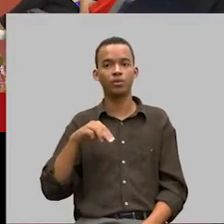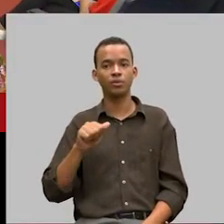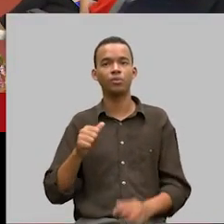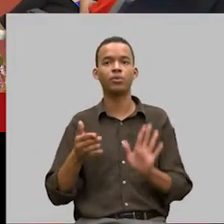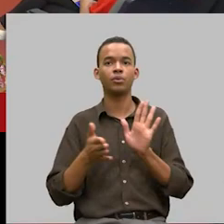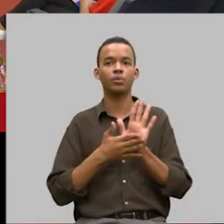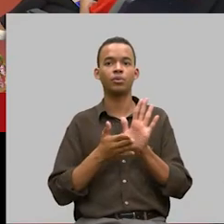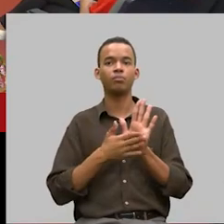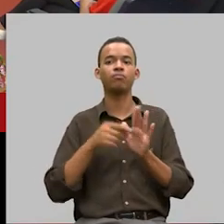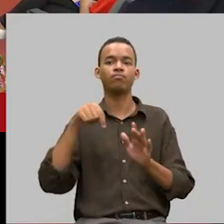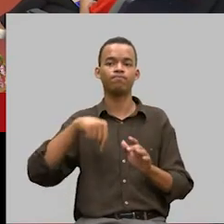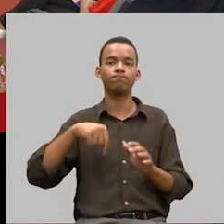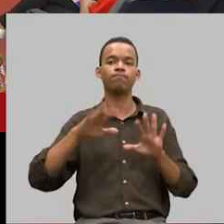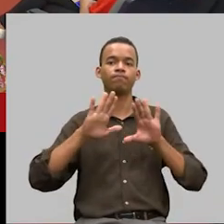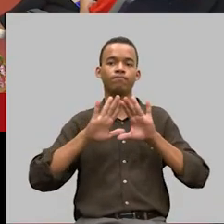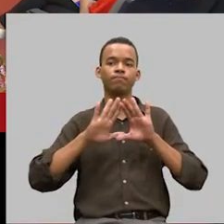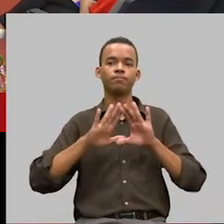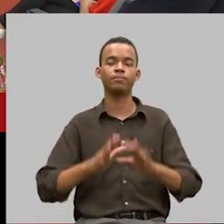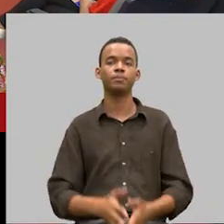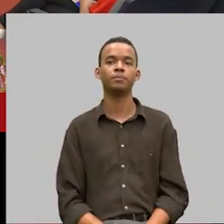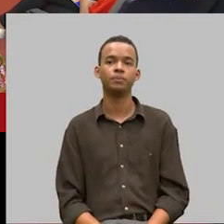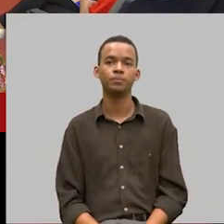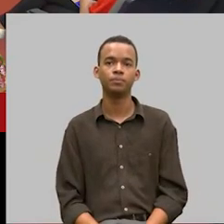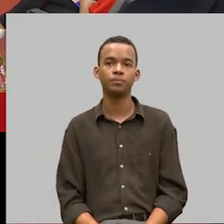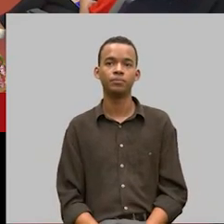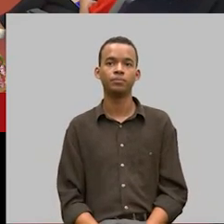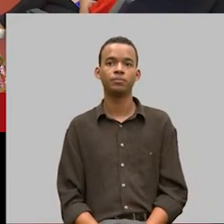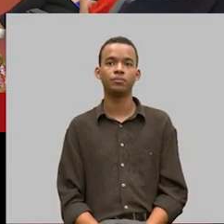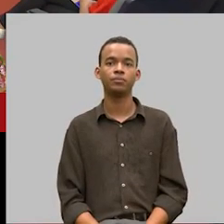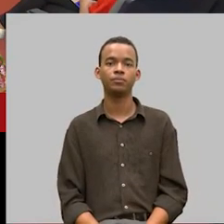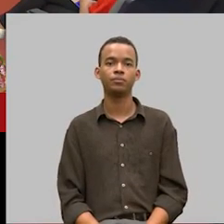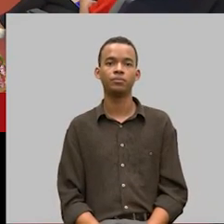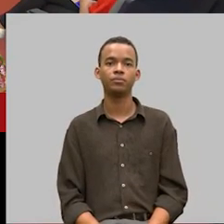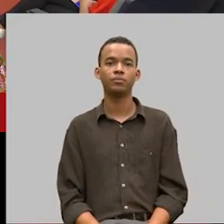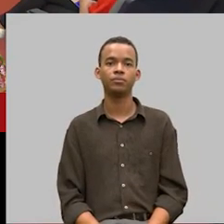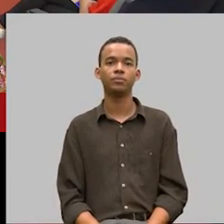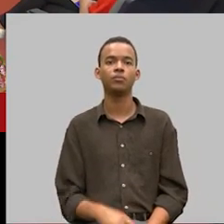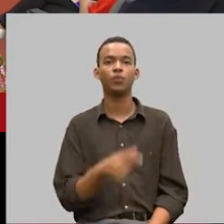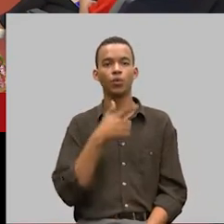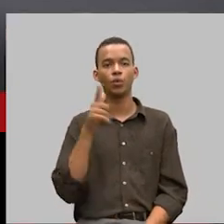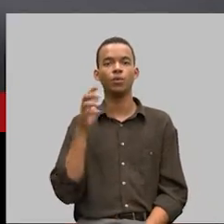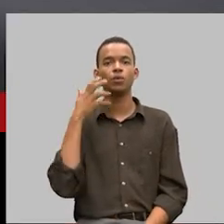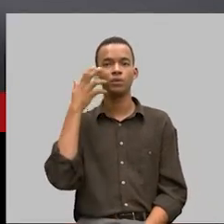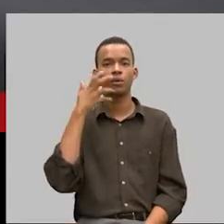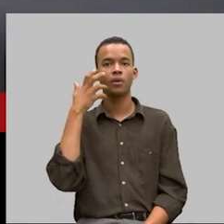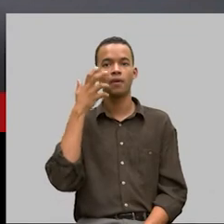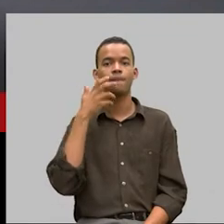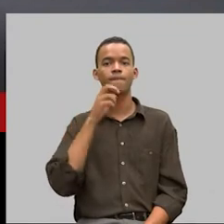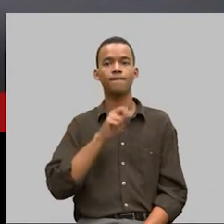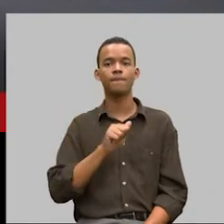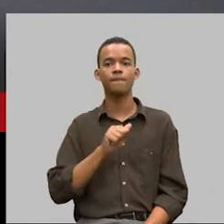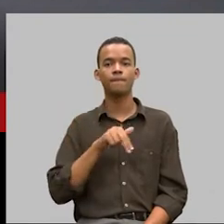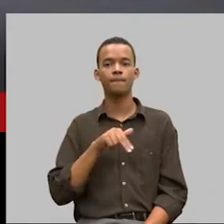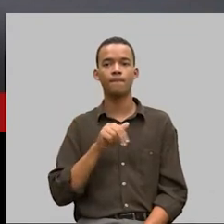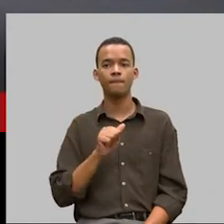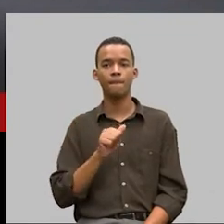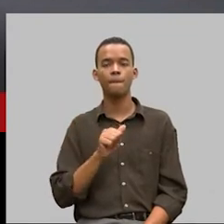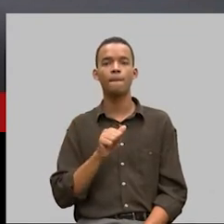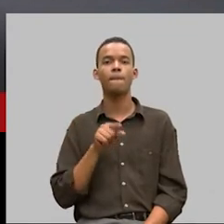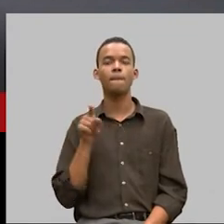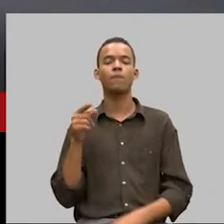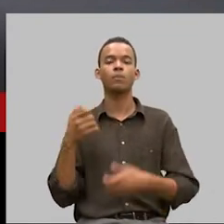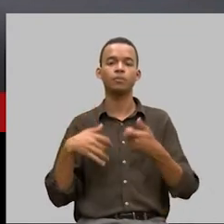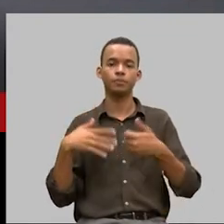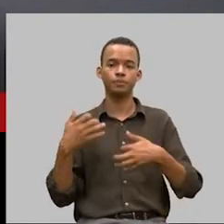obrigado a próxima exposição então é da analise de Jesus da Silva coordenadora do fórum estadual permanente de Educação